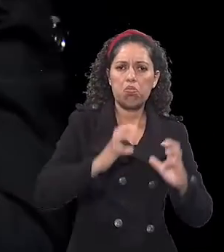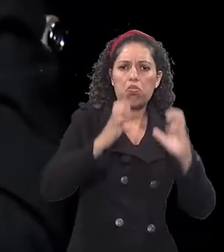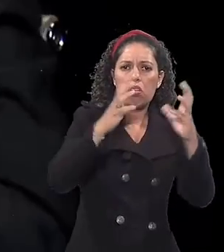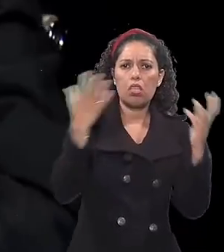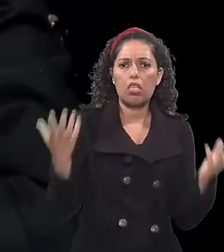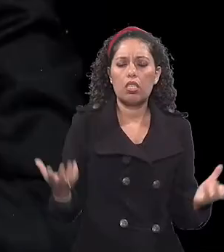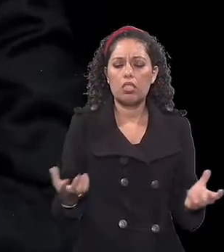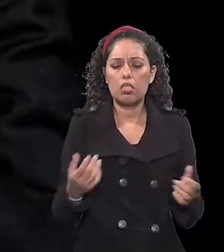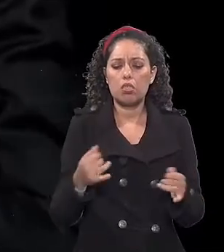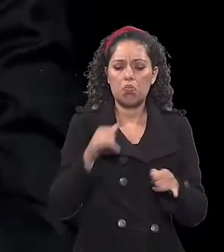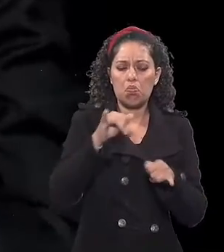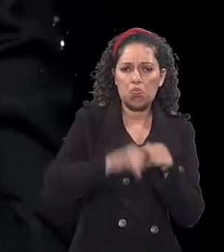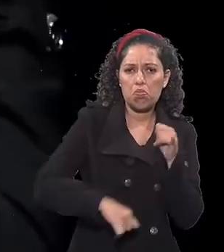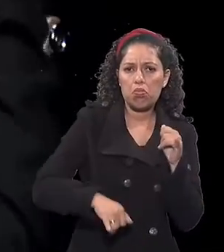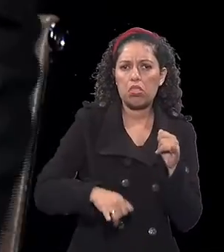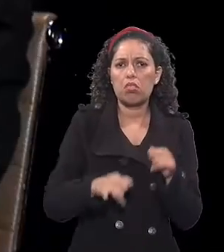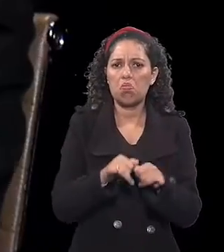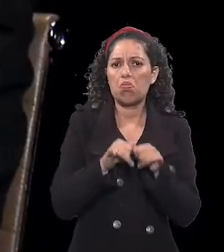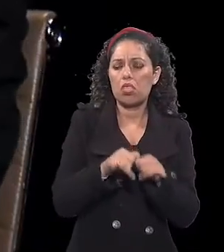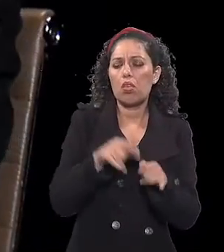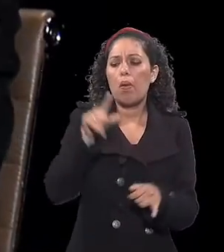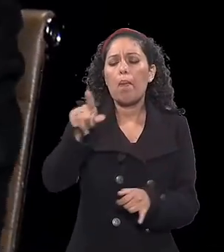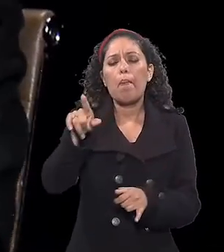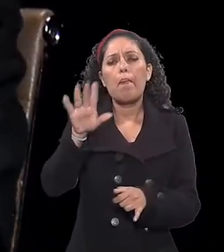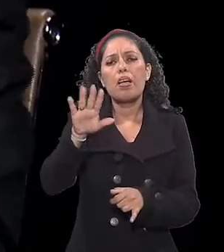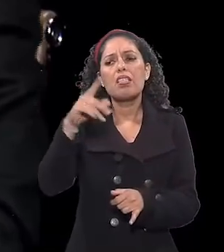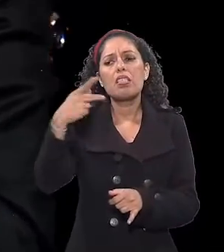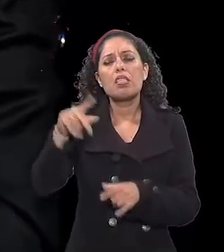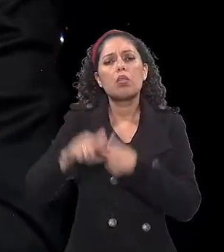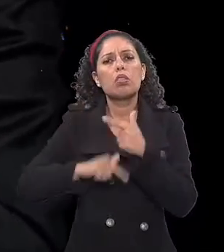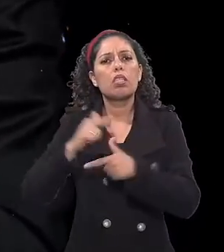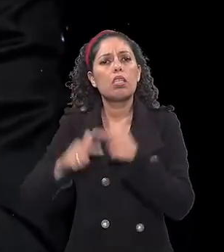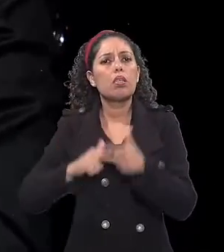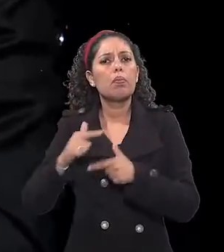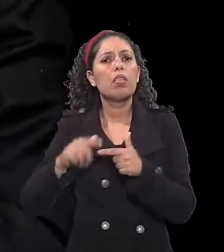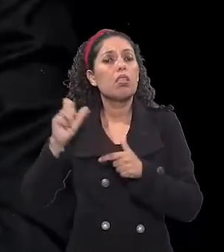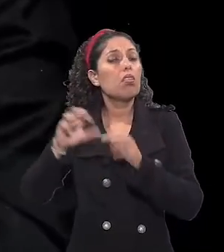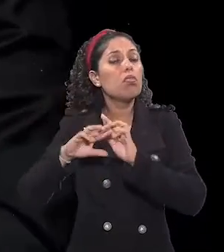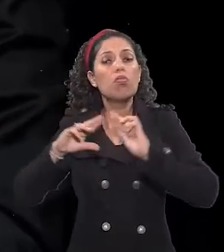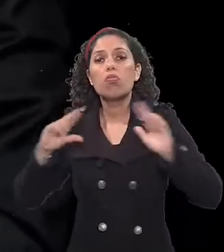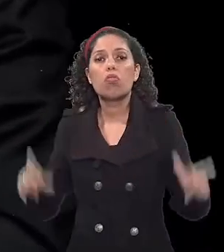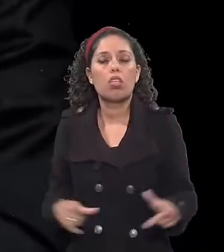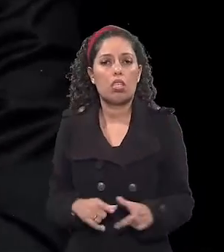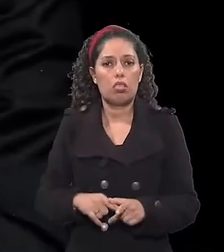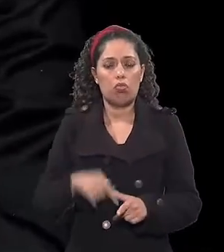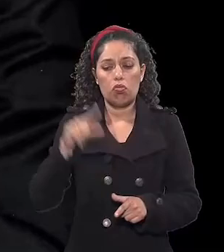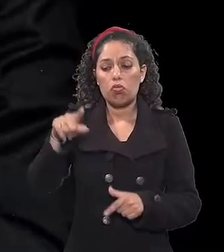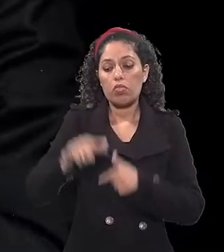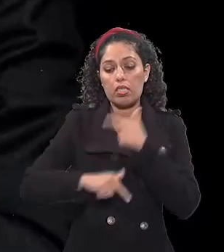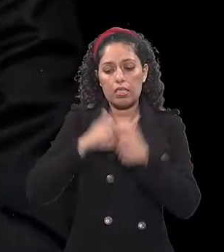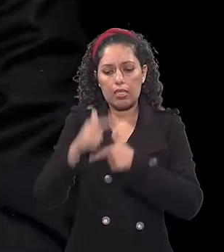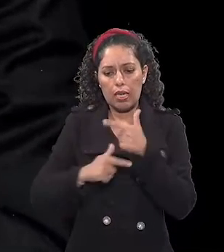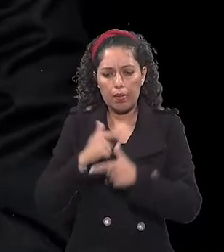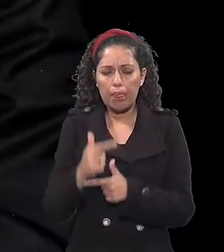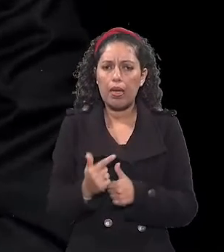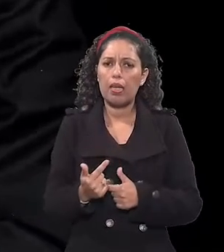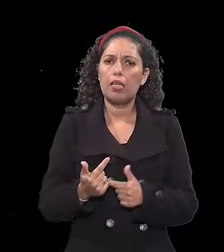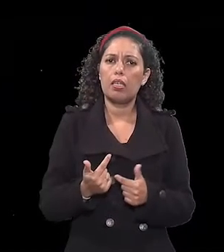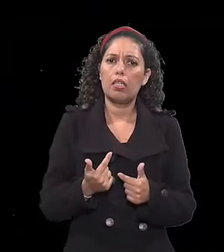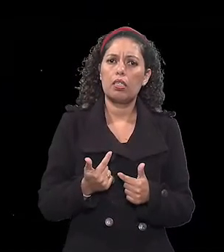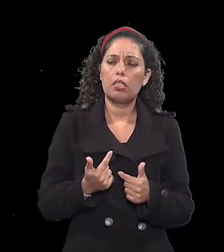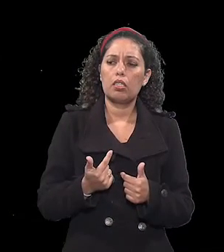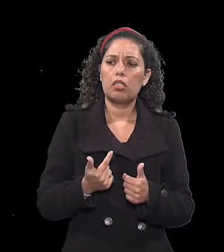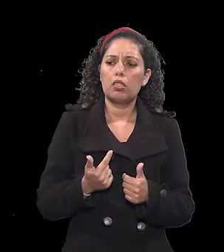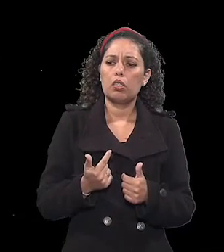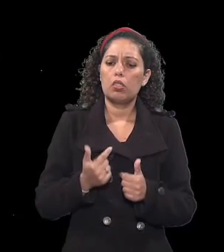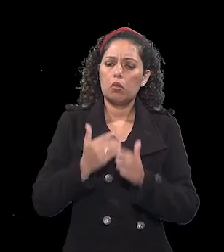a questão de pornografia, mas o que você faz é absolutamente diferente. Você trabalha com a